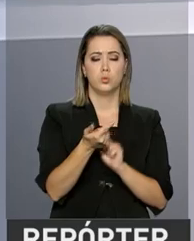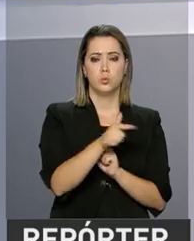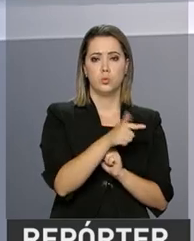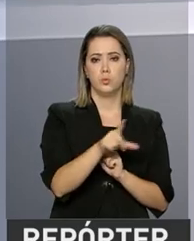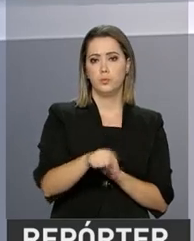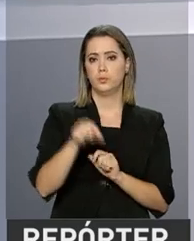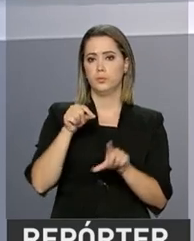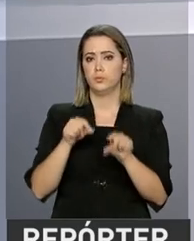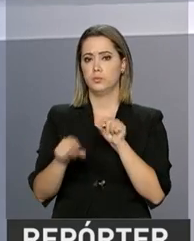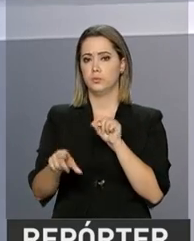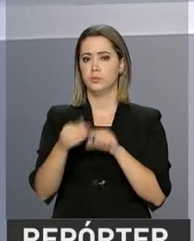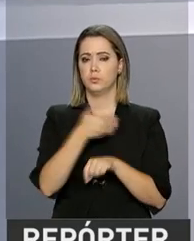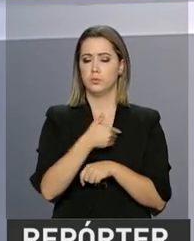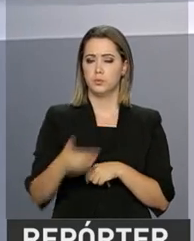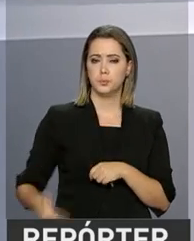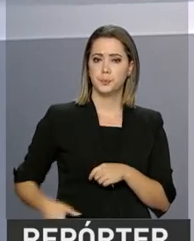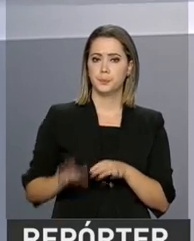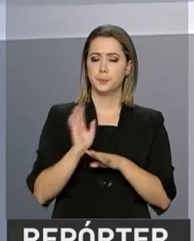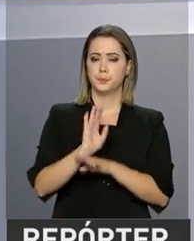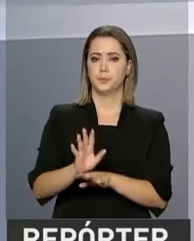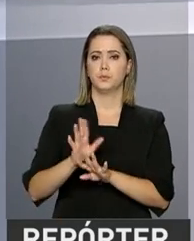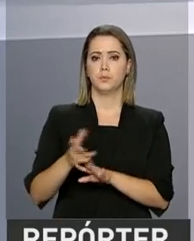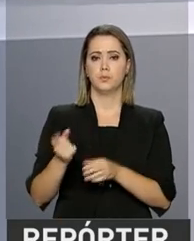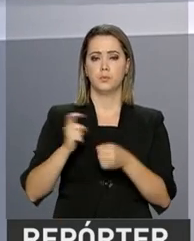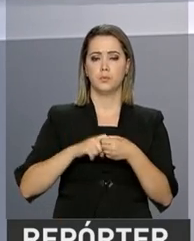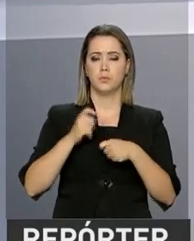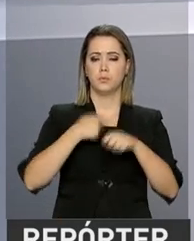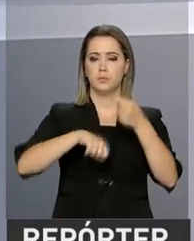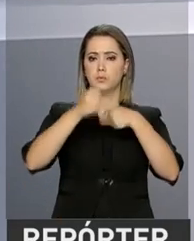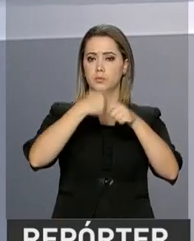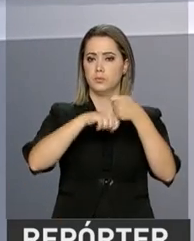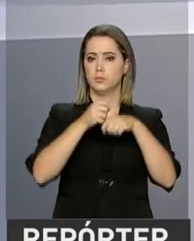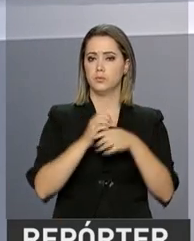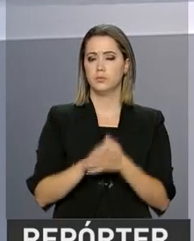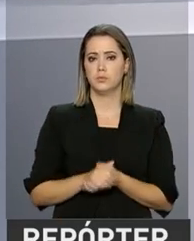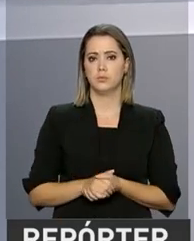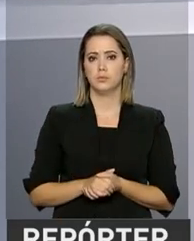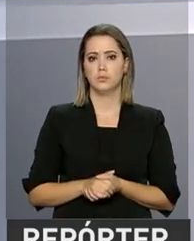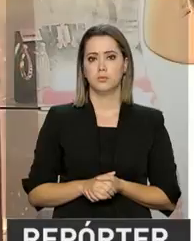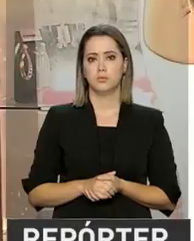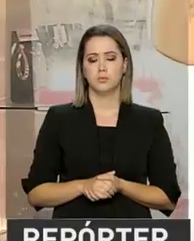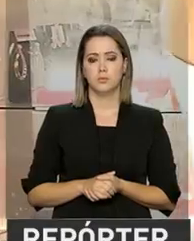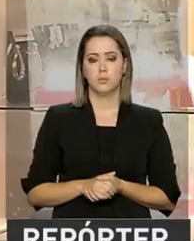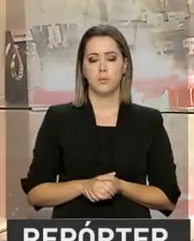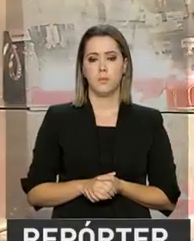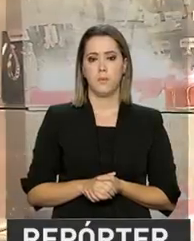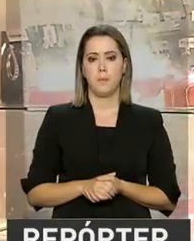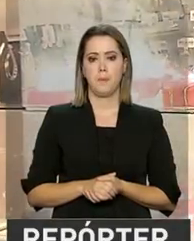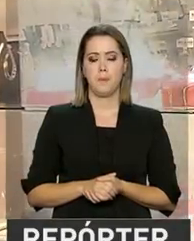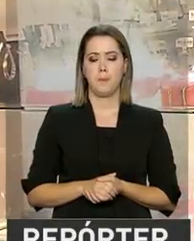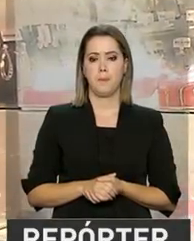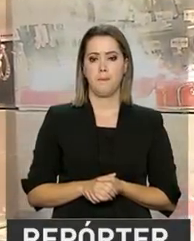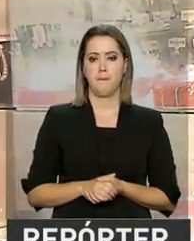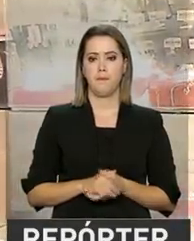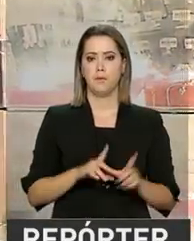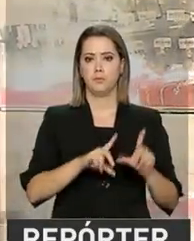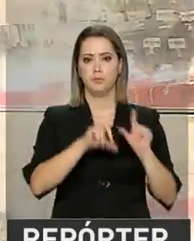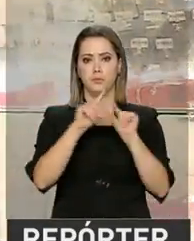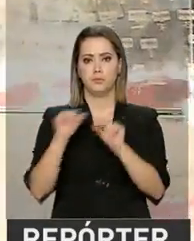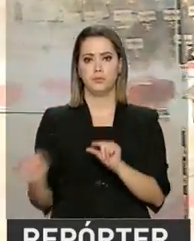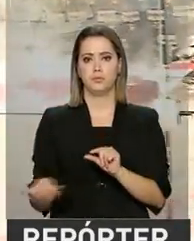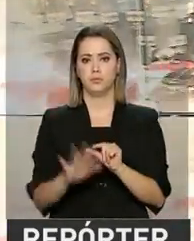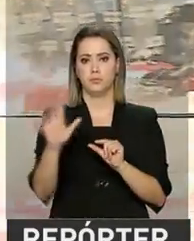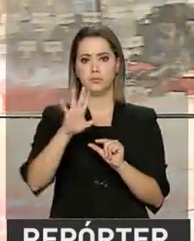decisões adotadas pelo governo tem contribuído para reaquecer a economia a queda da